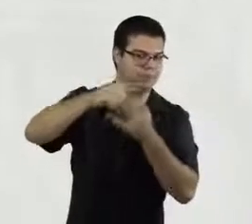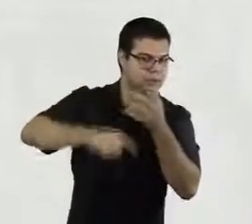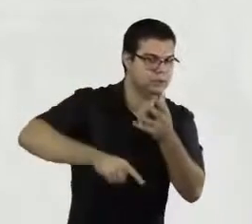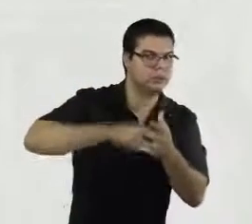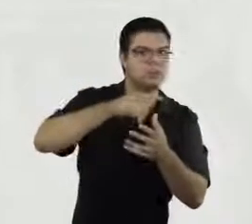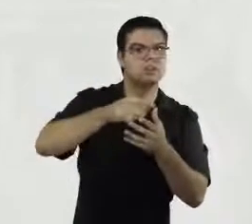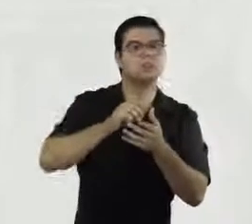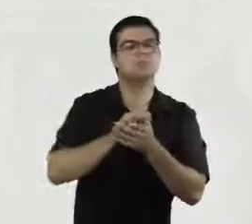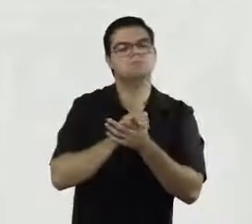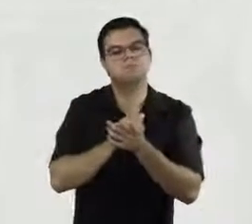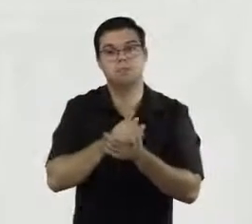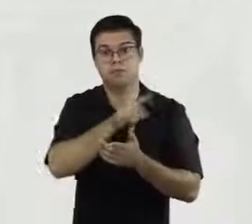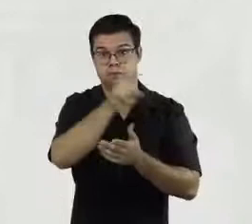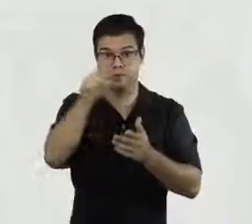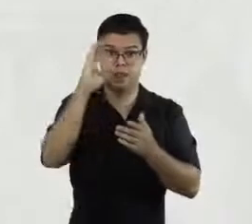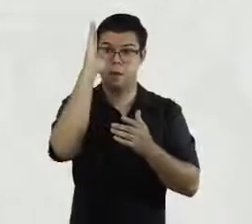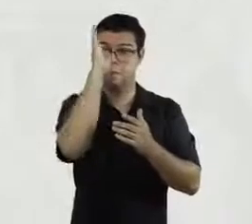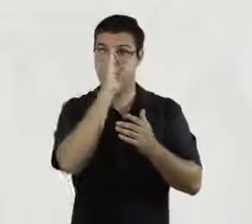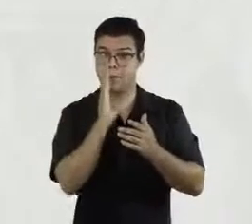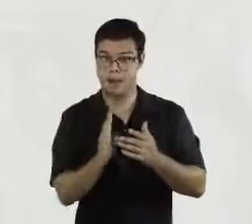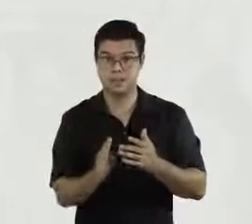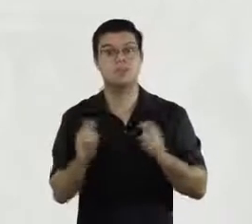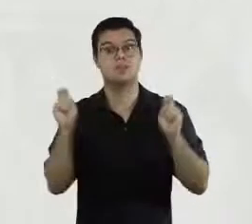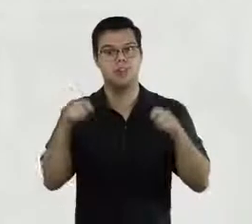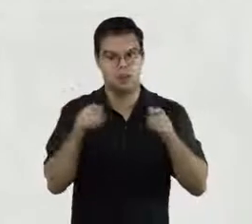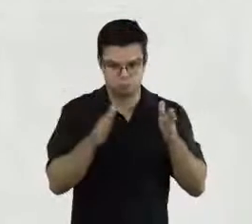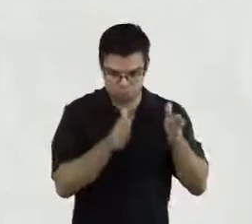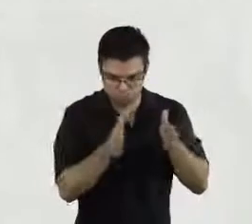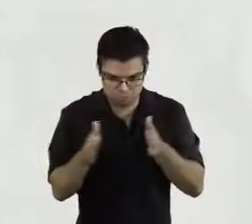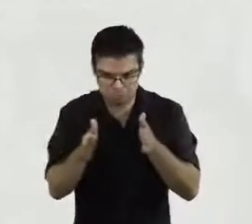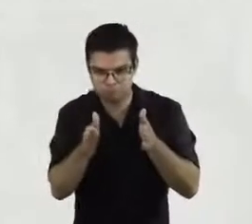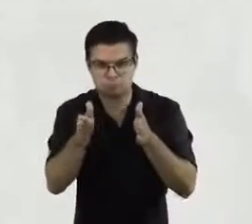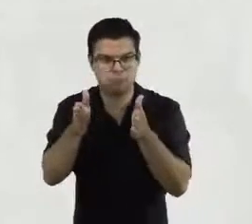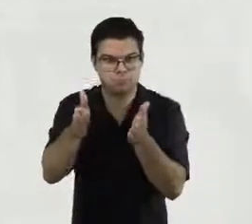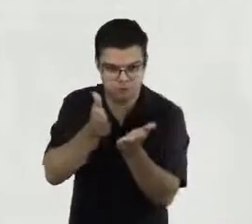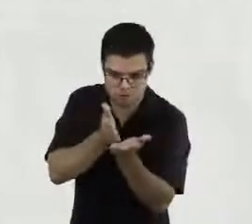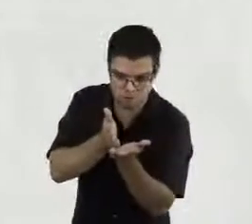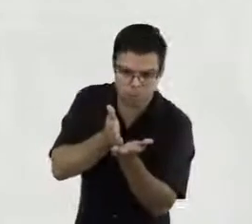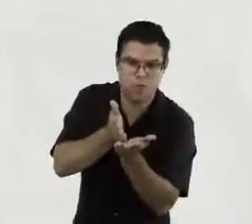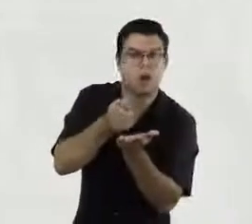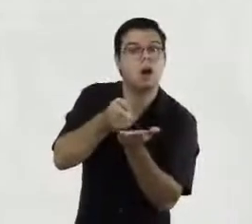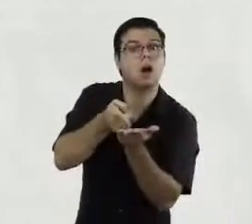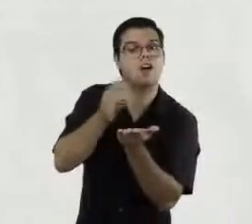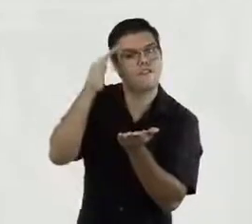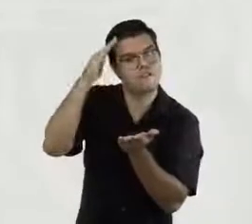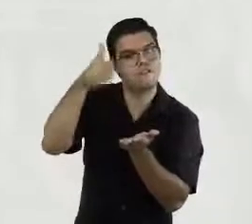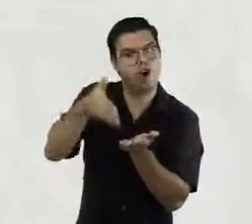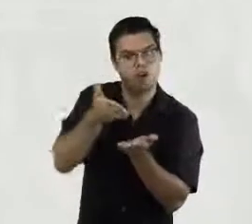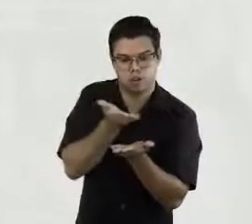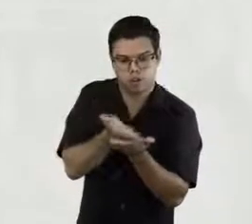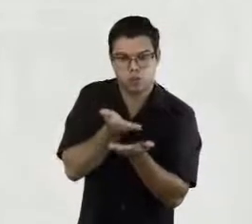possa reconduzir o Brasil às vórtices de estudos em bibliografia material